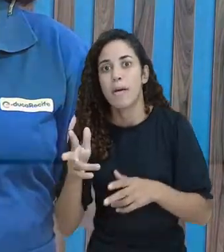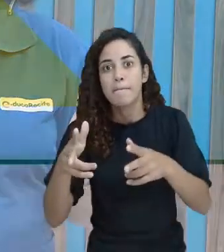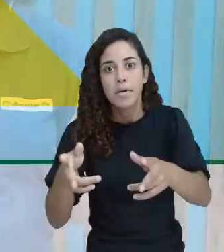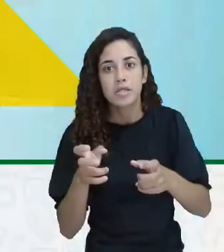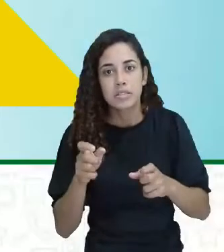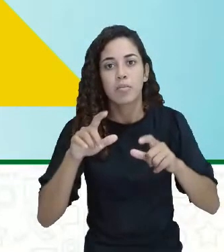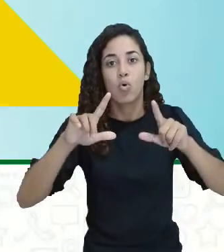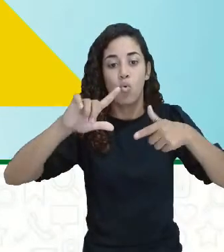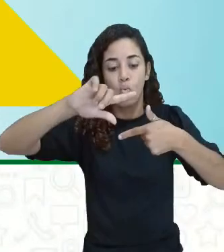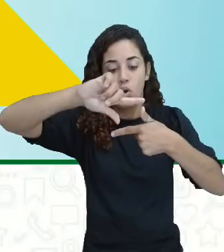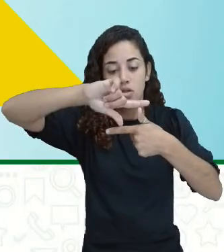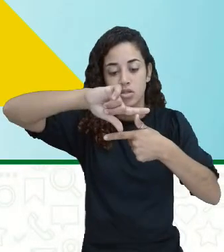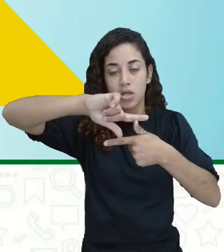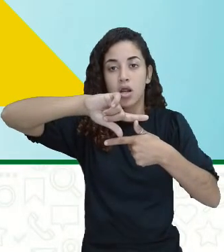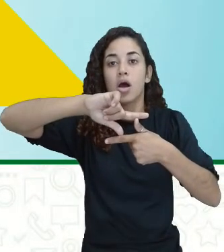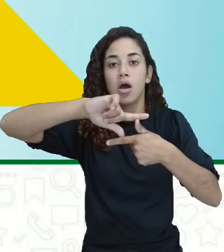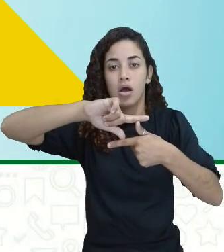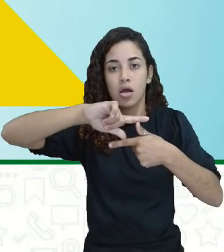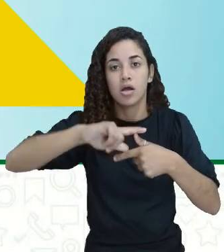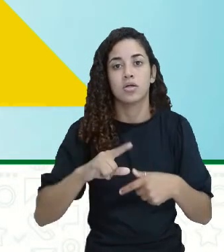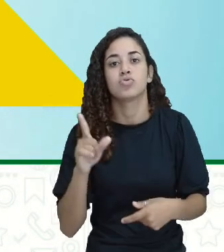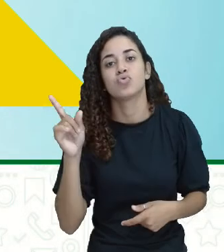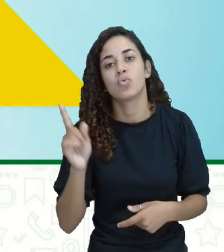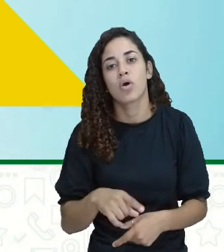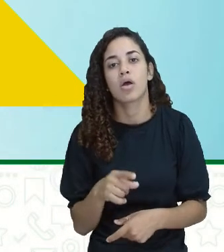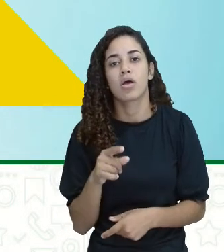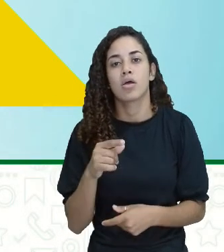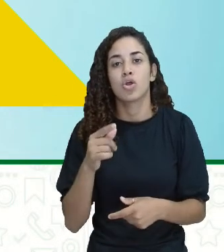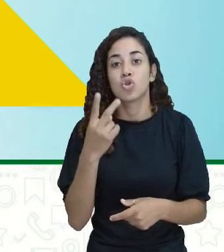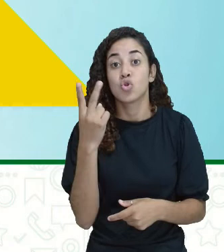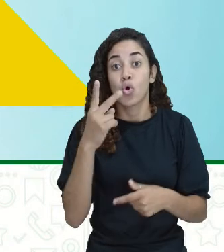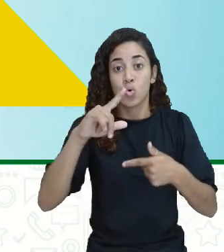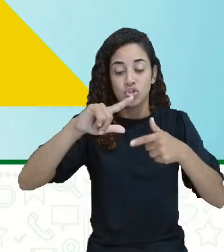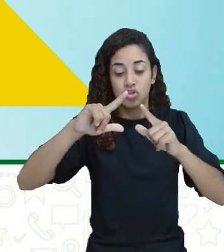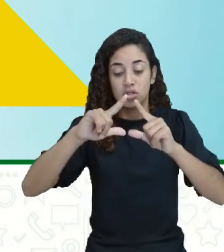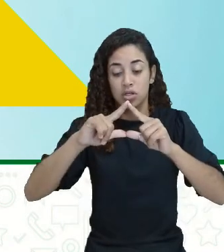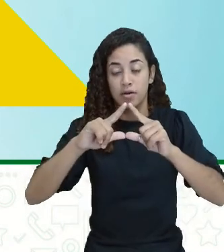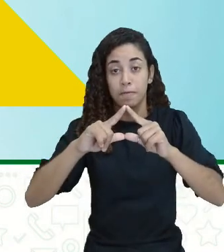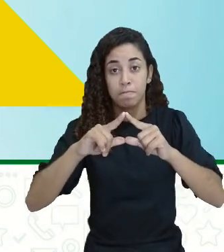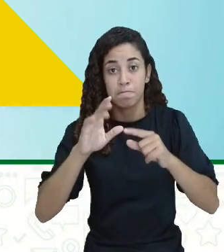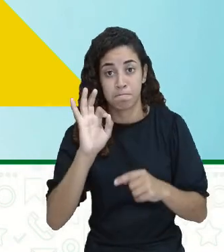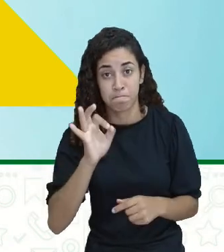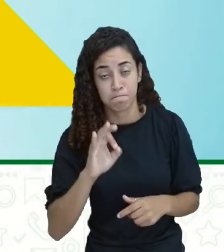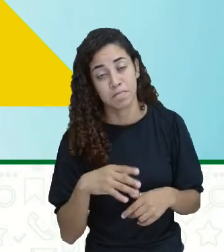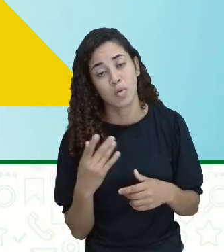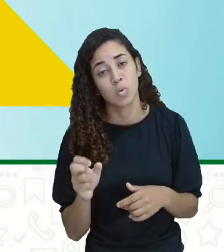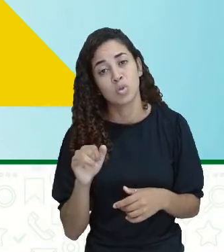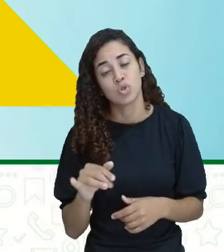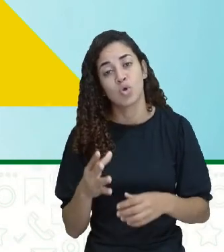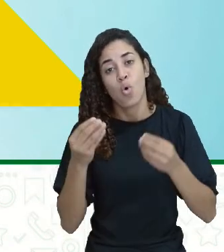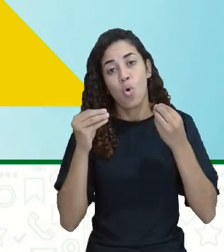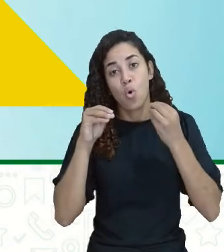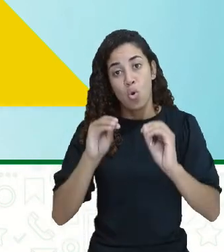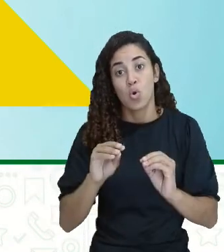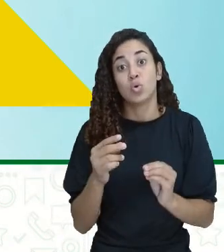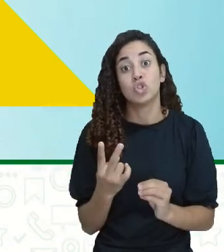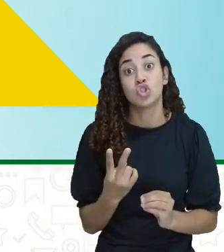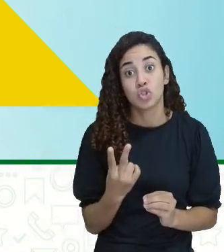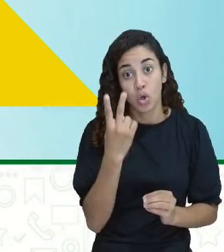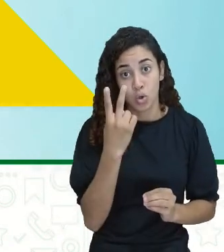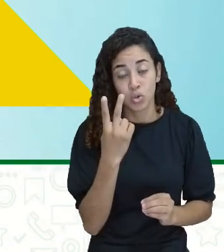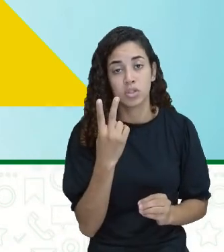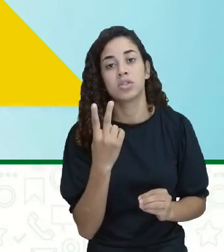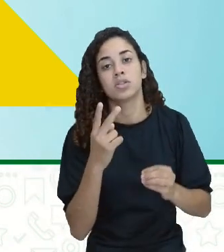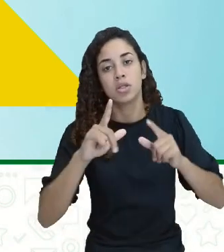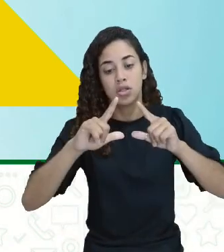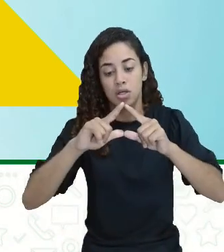quadrado, ele é formado praticamente por dois triângulos. Não é isso? Então, se eu coloco dois triângulos, um encontrando o outro, eu